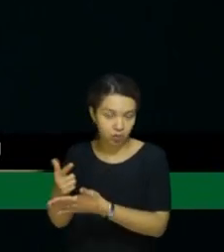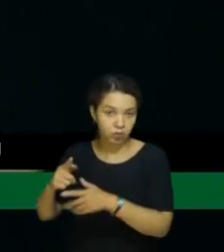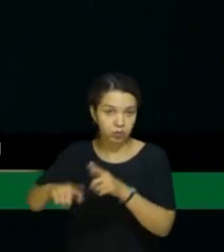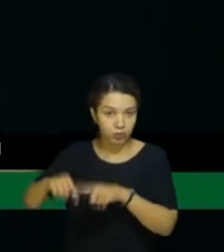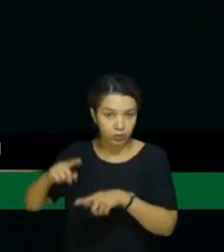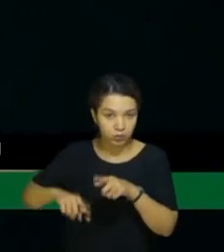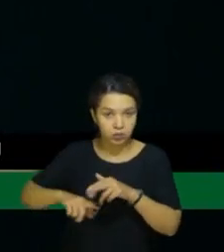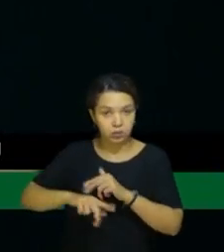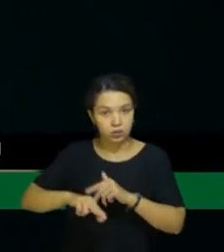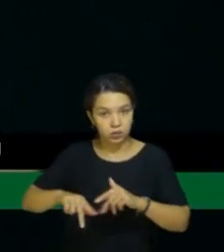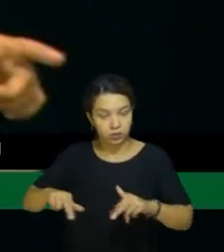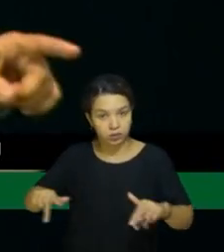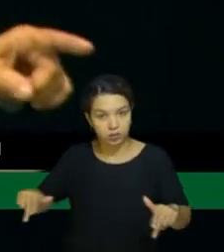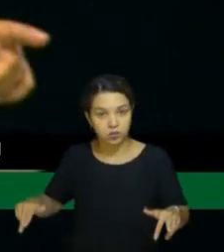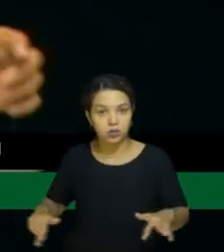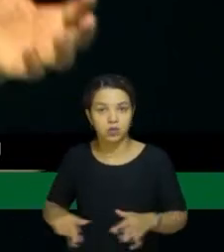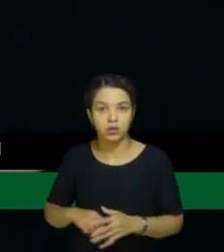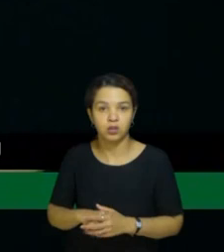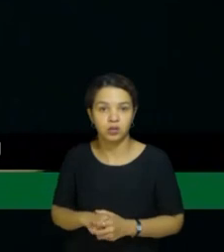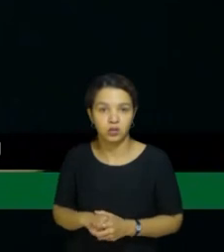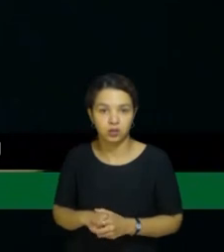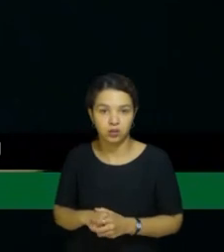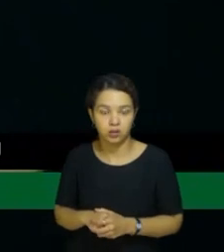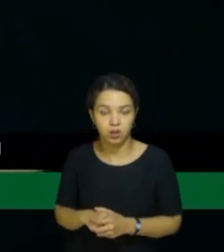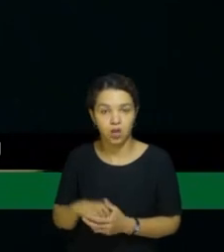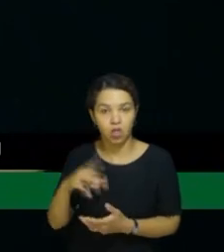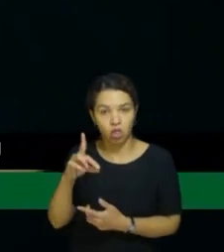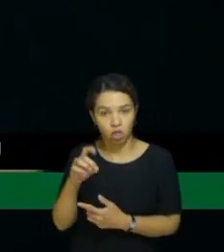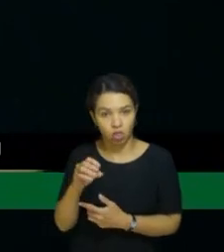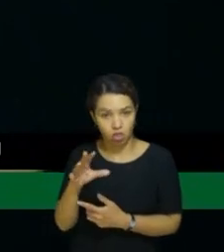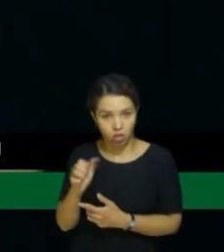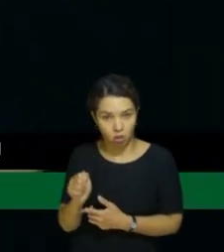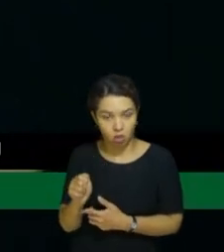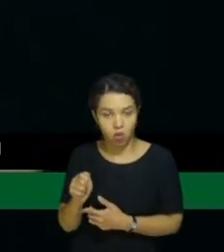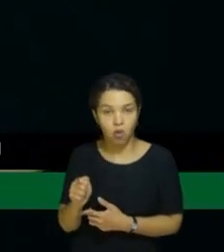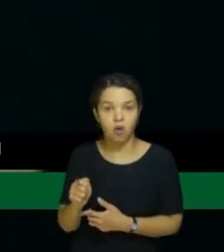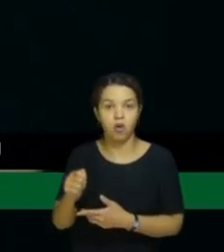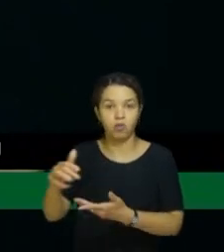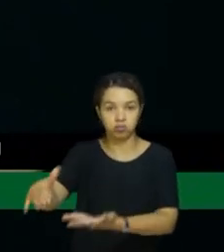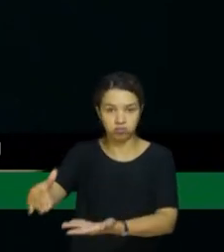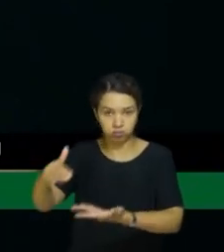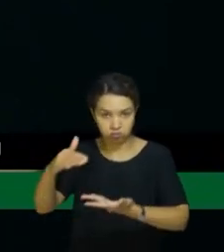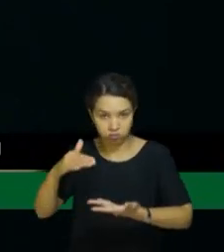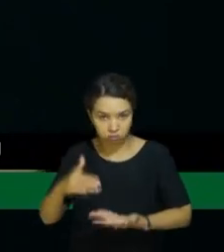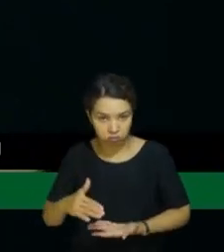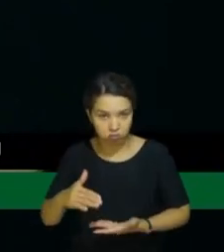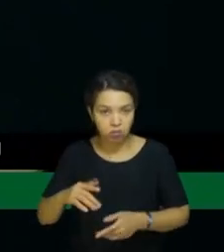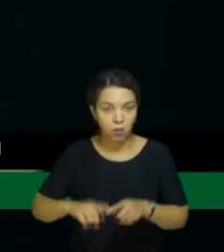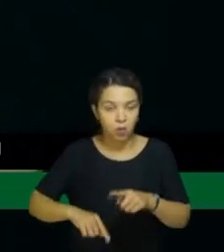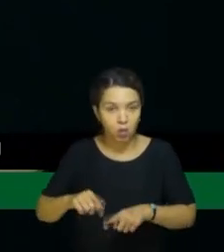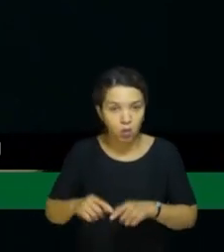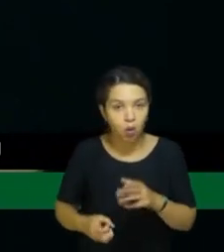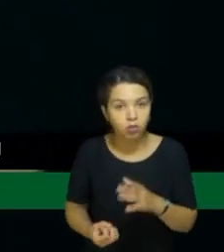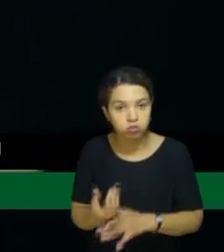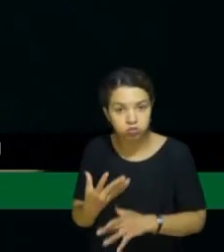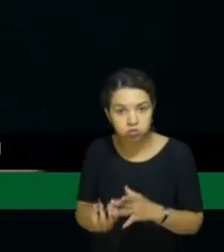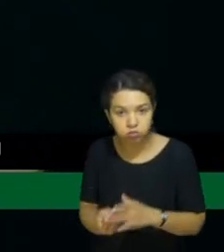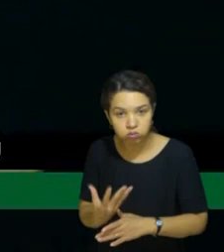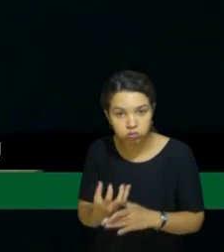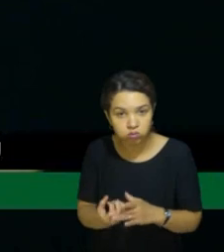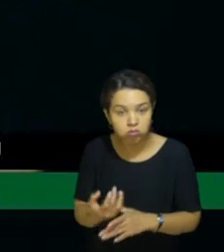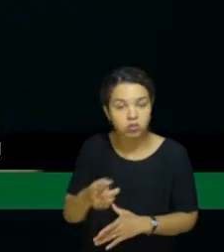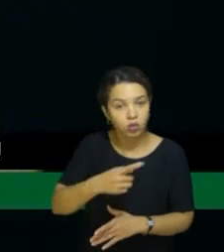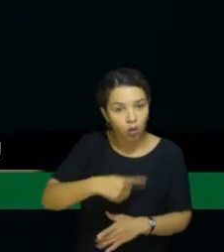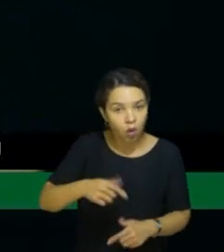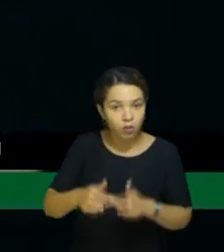matérias primas vamos lá na doca receber a matériaprima levamos paraa produção produzimos nós